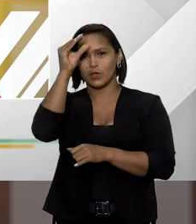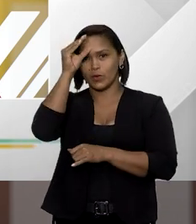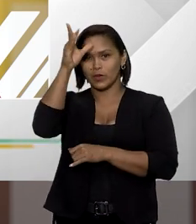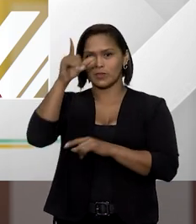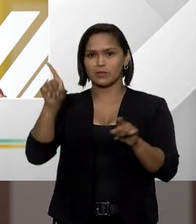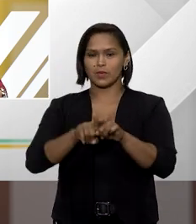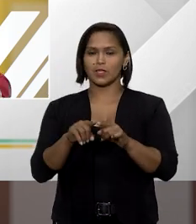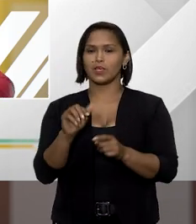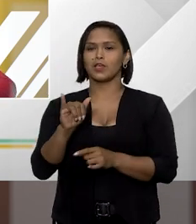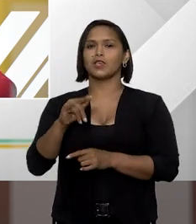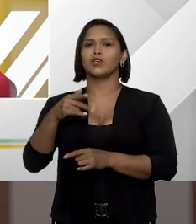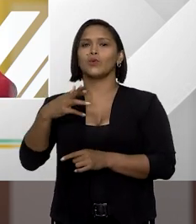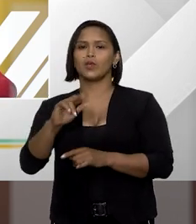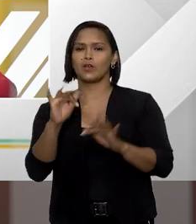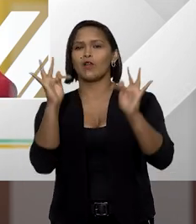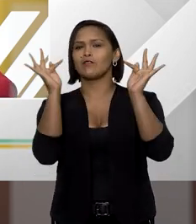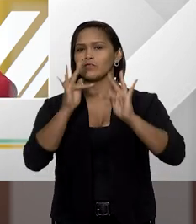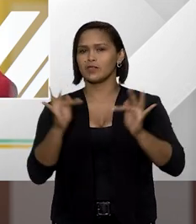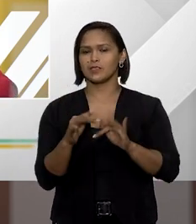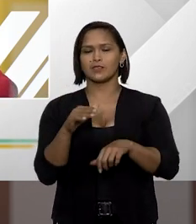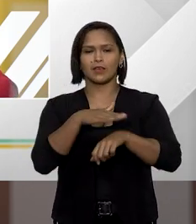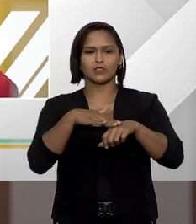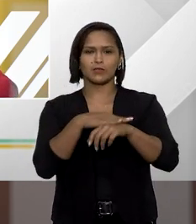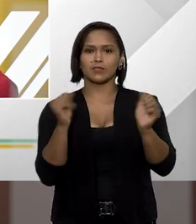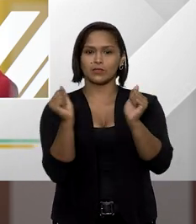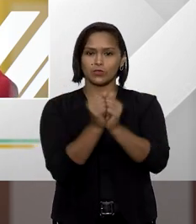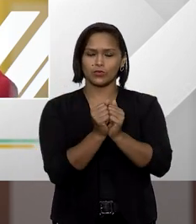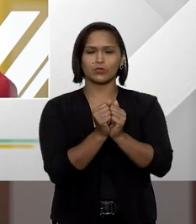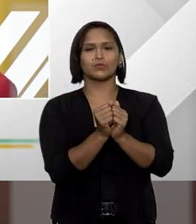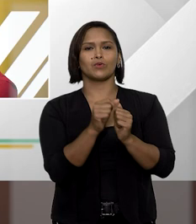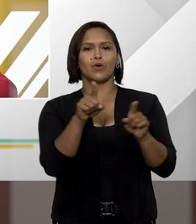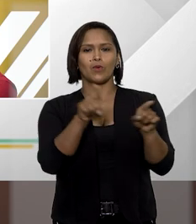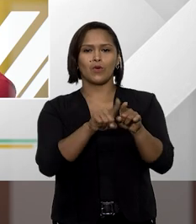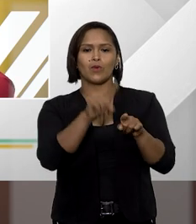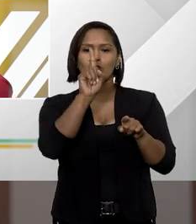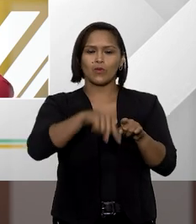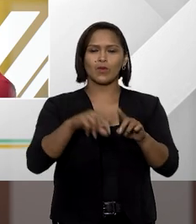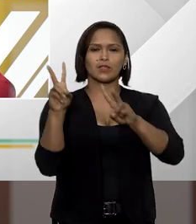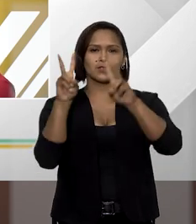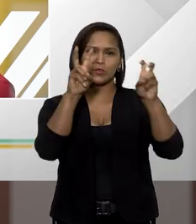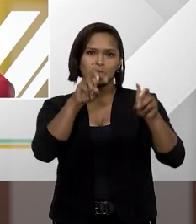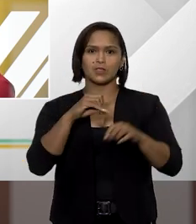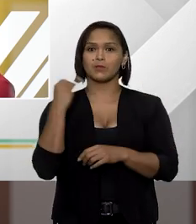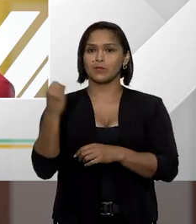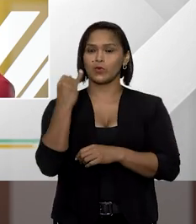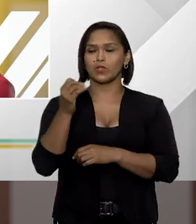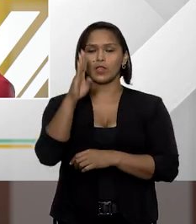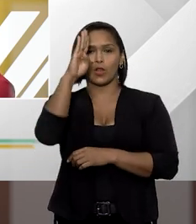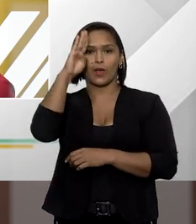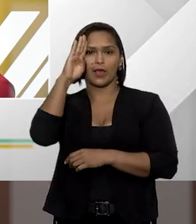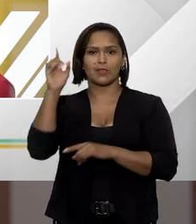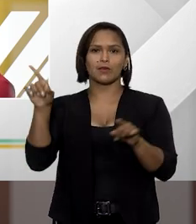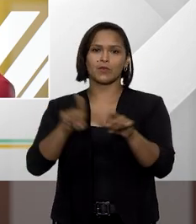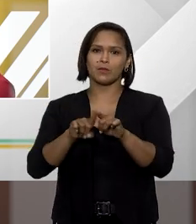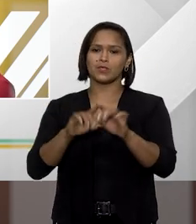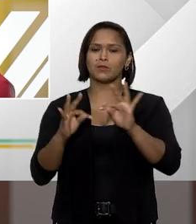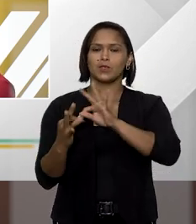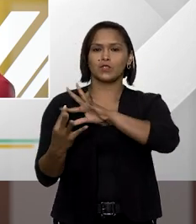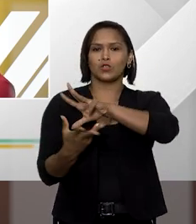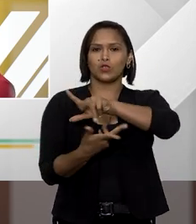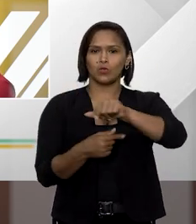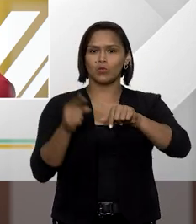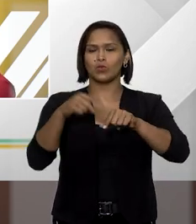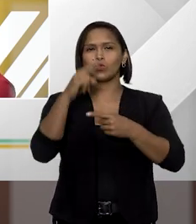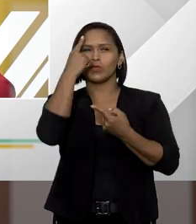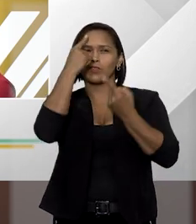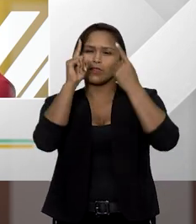conhecimento. Dizer para o Igor que é sempre uma alegria debater junto com ele, conversarmos sobre assuntos que nos tocam, né, Igor? Não só academicamente, como no mundo